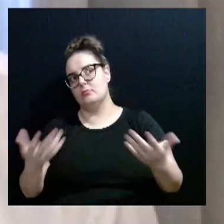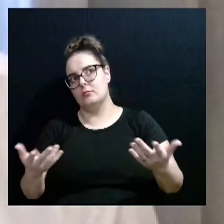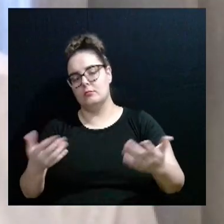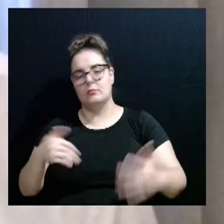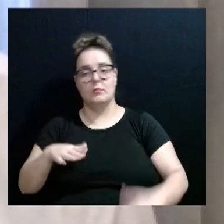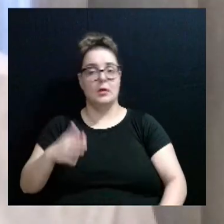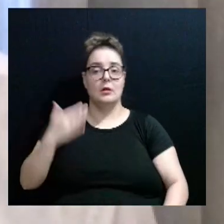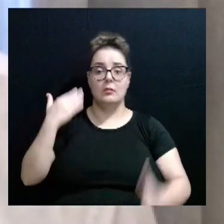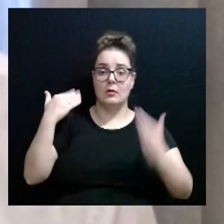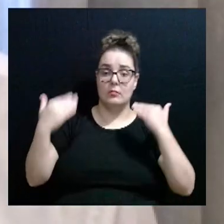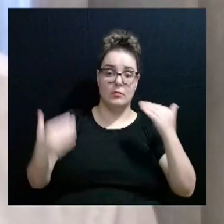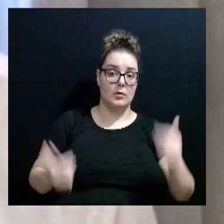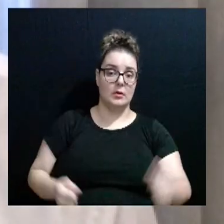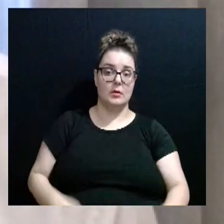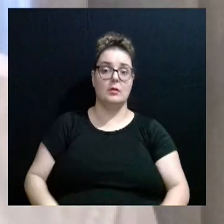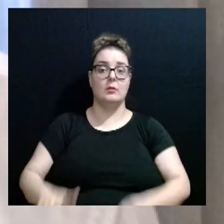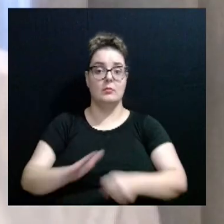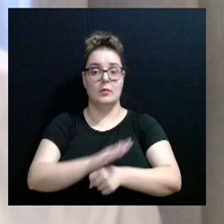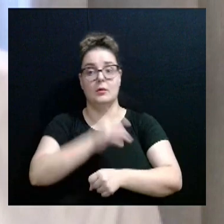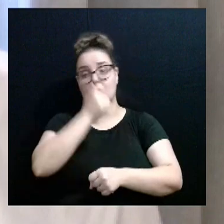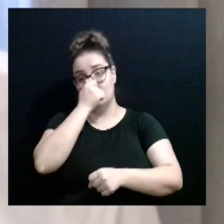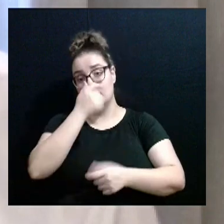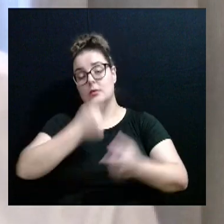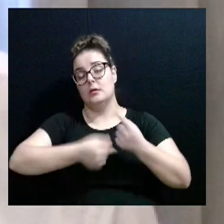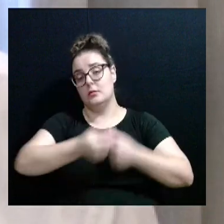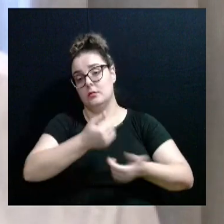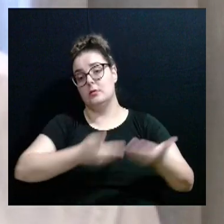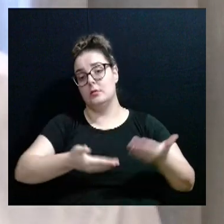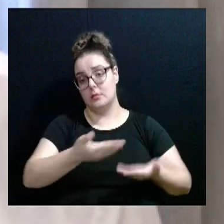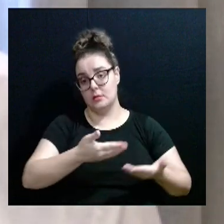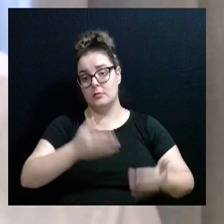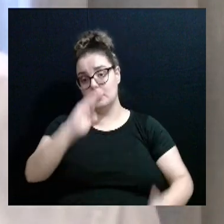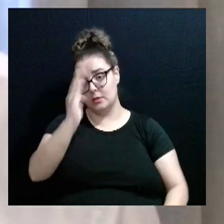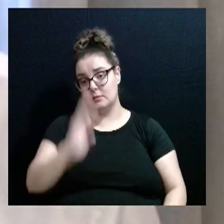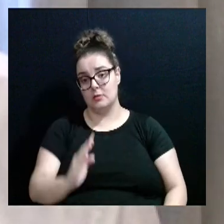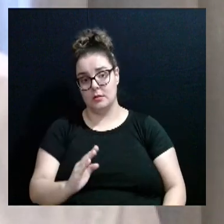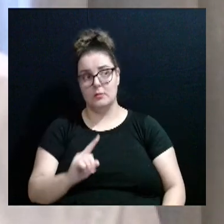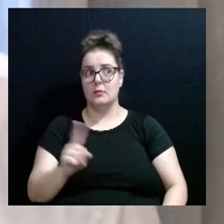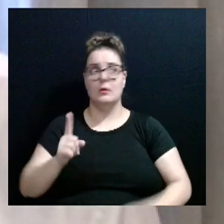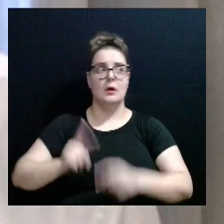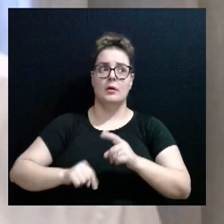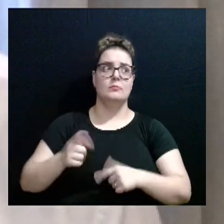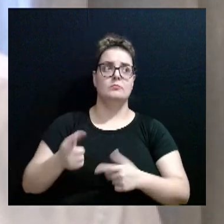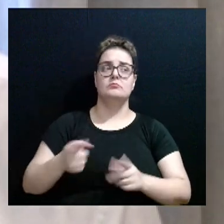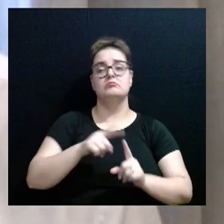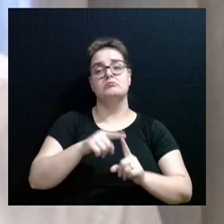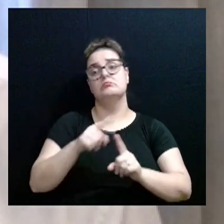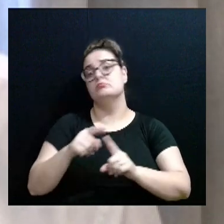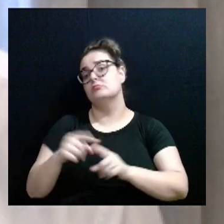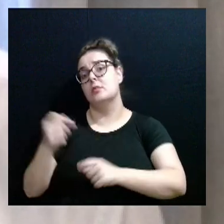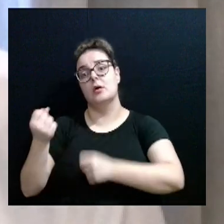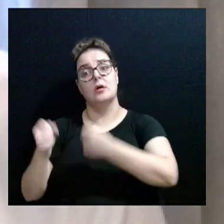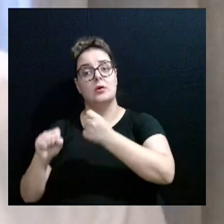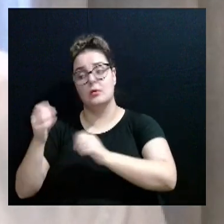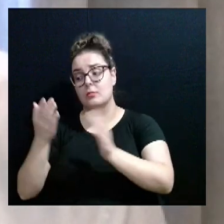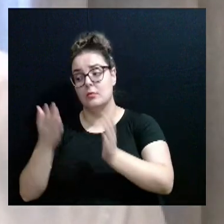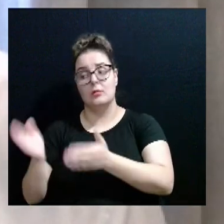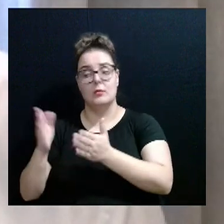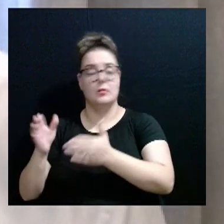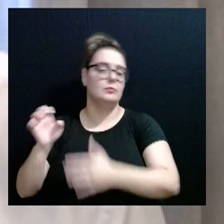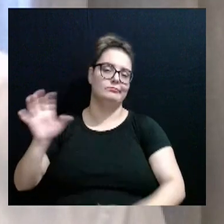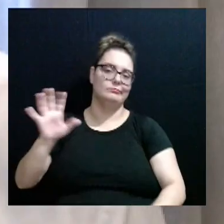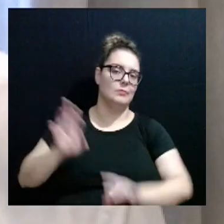uma grande parte da economia brasileira, eles também não são produtos típicos de produção europeia, né? Então,